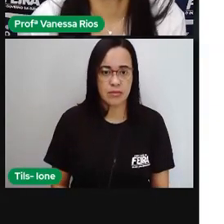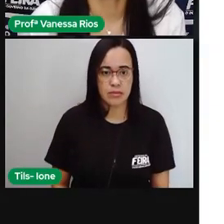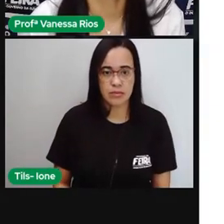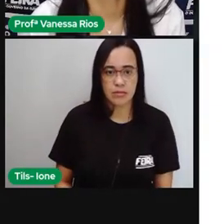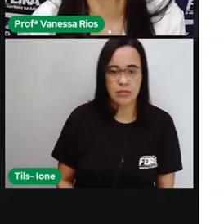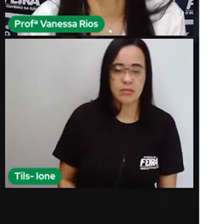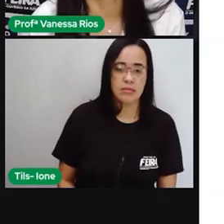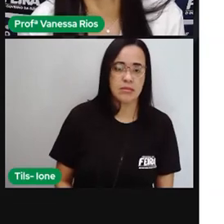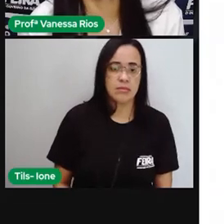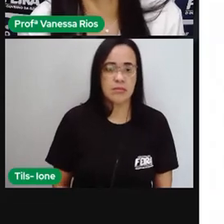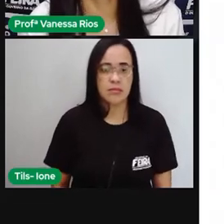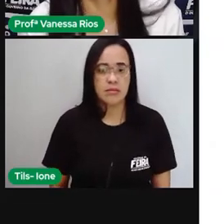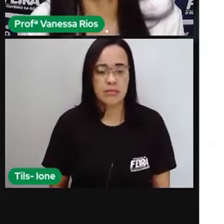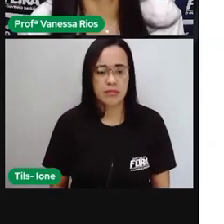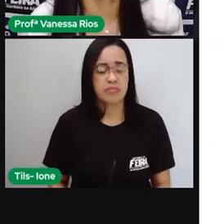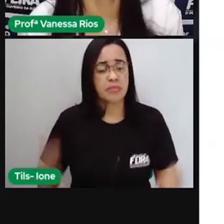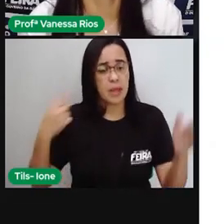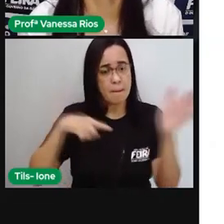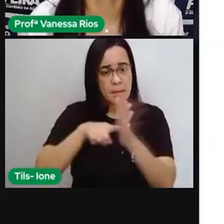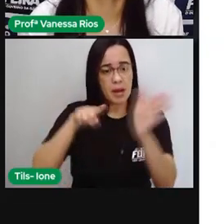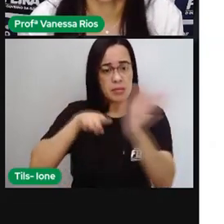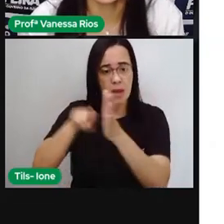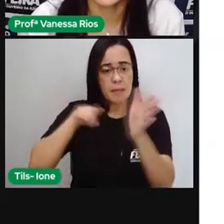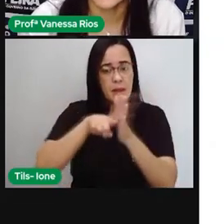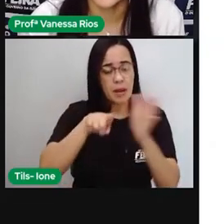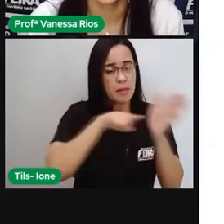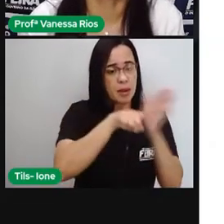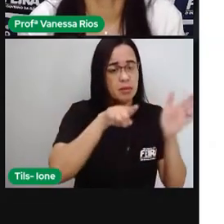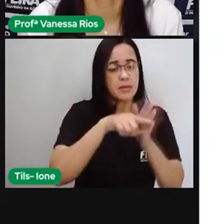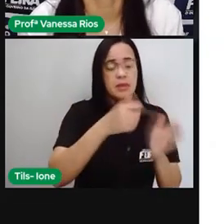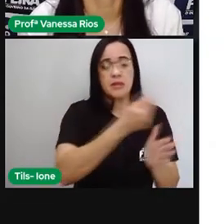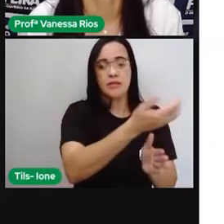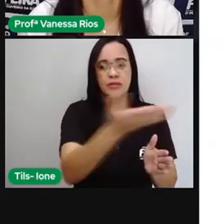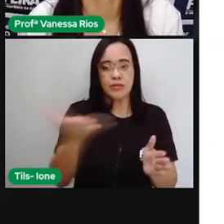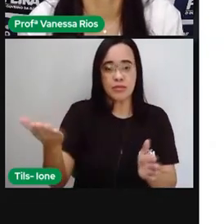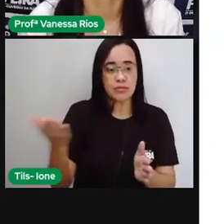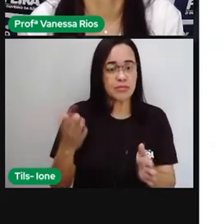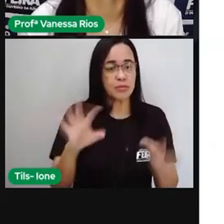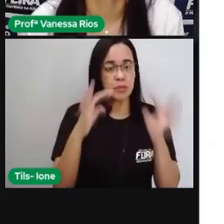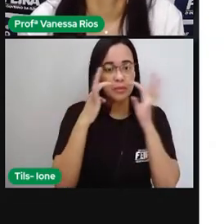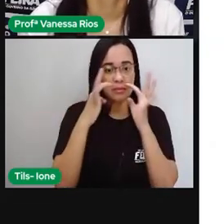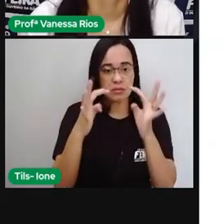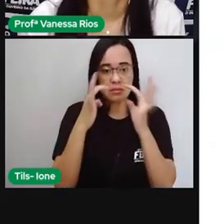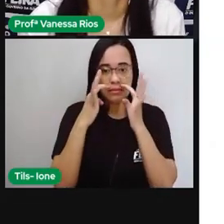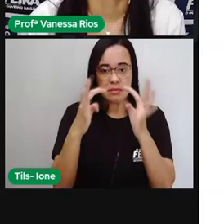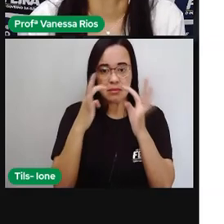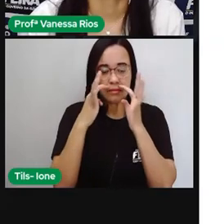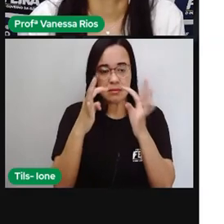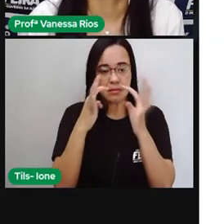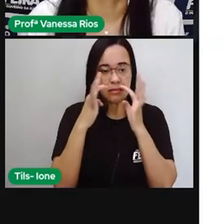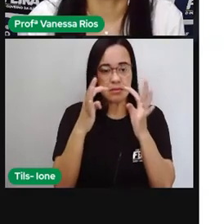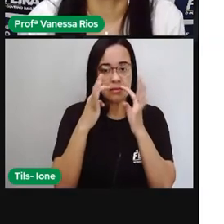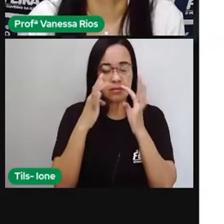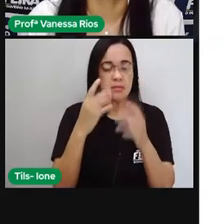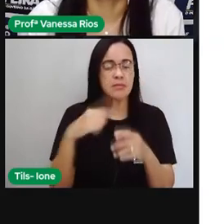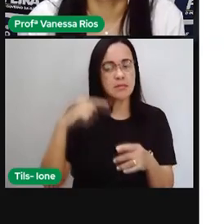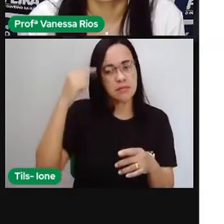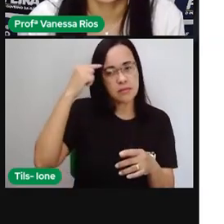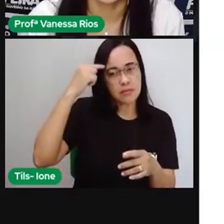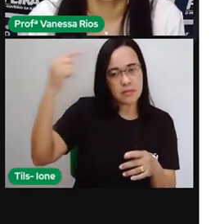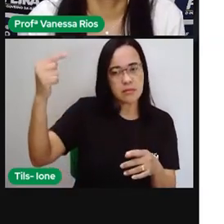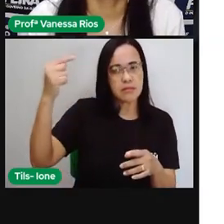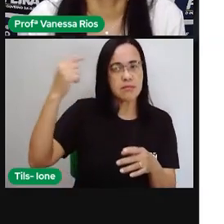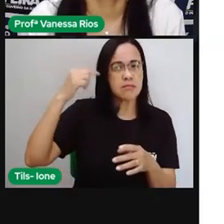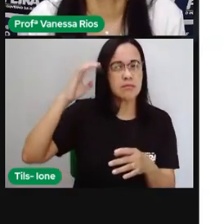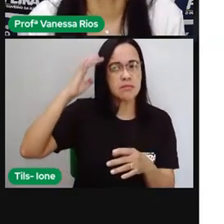E aí, a Pro traz algumas perguntas para que vocês agora observem essa tela e aí pensem,